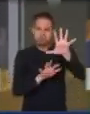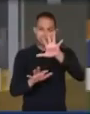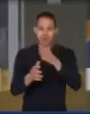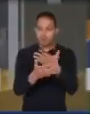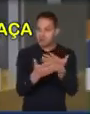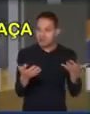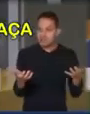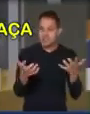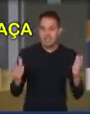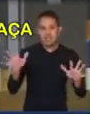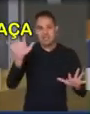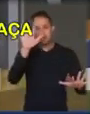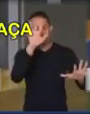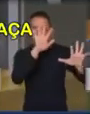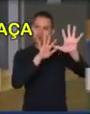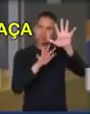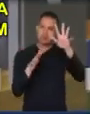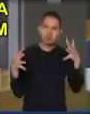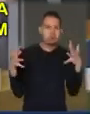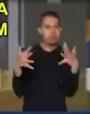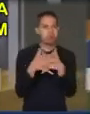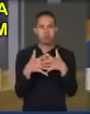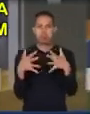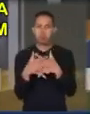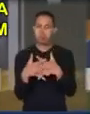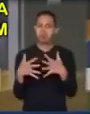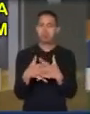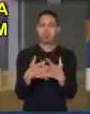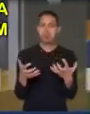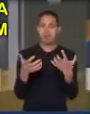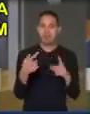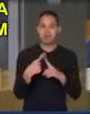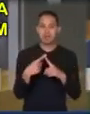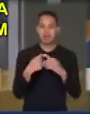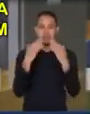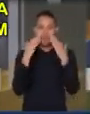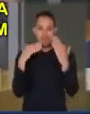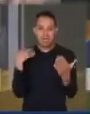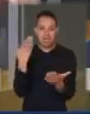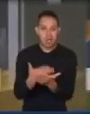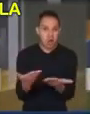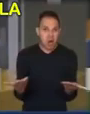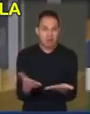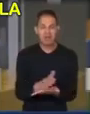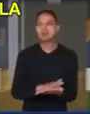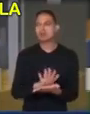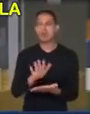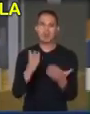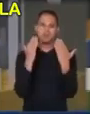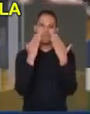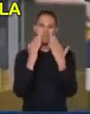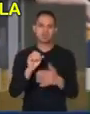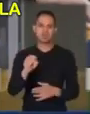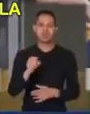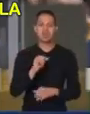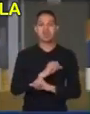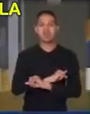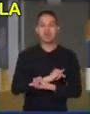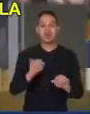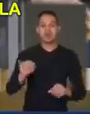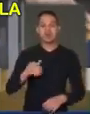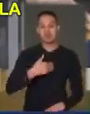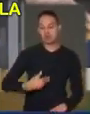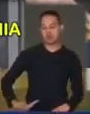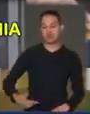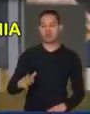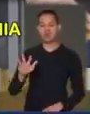de fumaça, querem criar uma cortina de fumaça porque não apresentaram nada até agora. Aliás, apresentaram. Estão dizendo que o governo Lula não fez nada